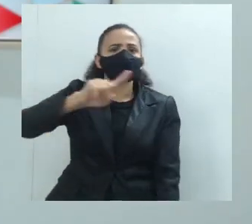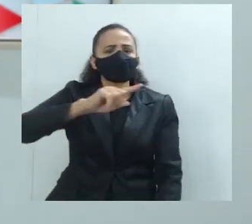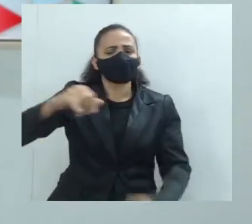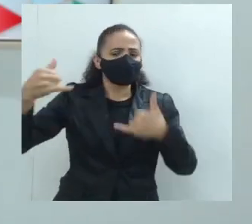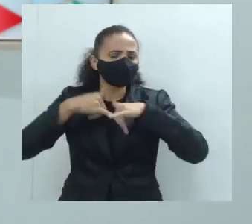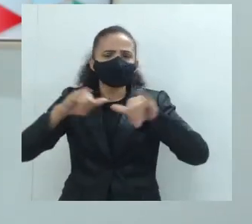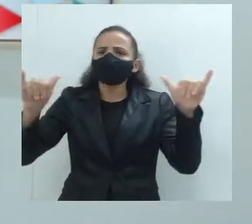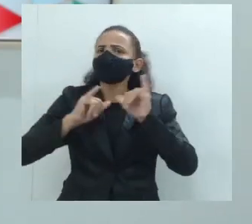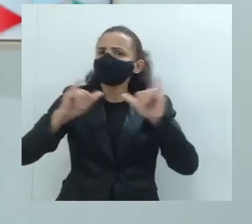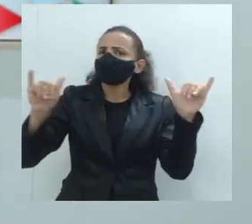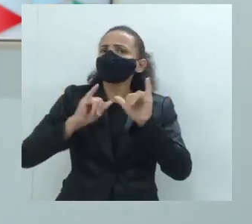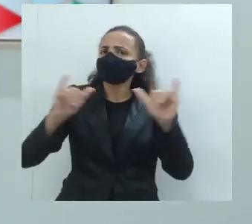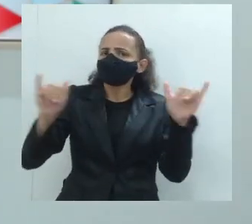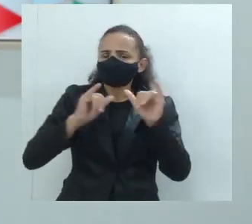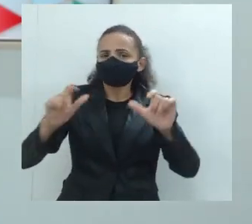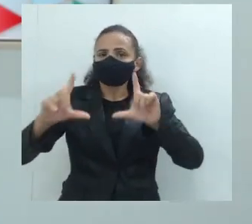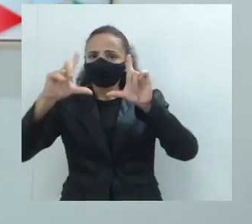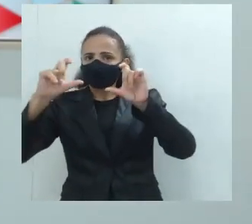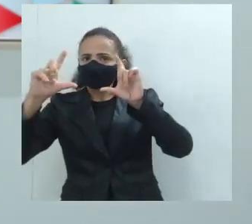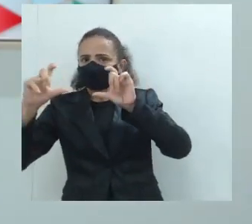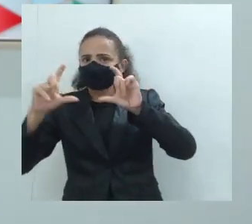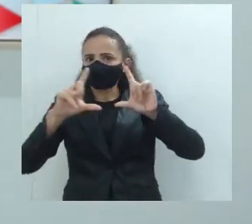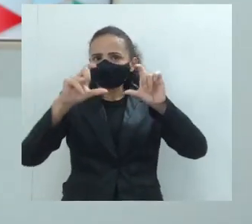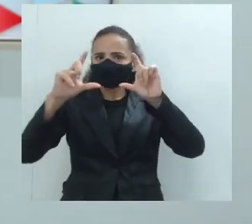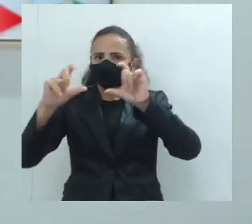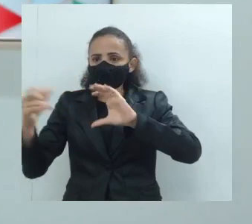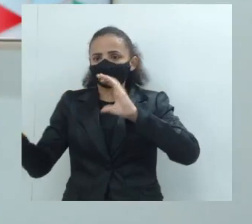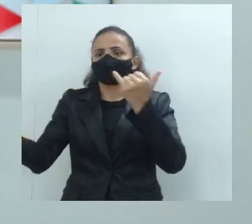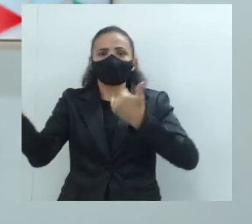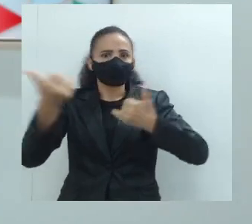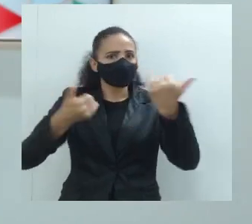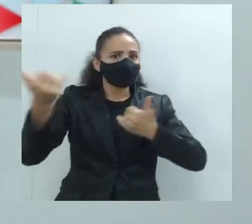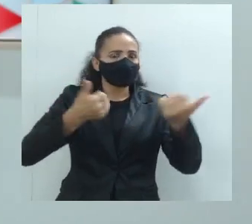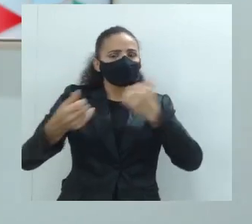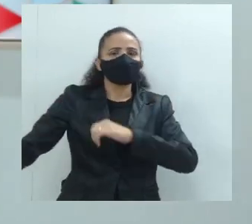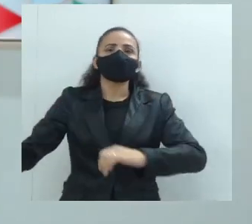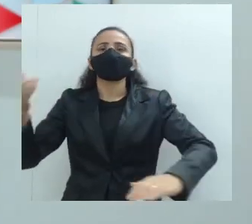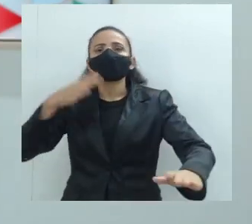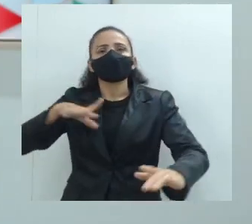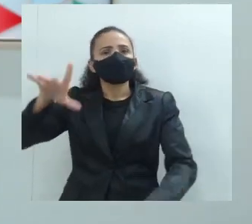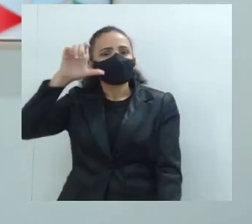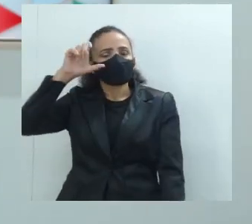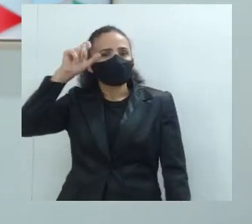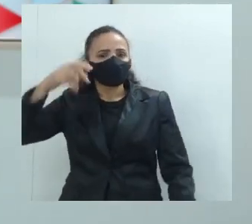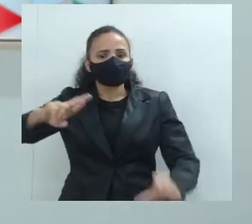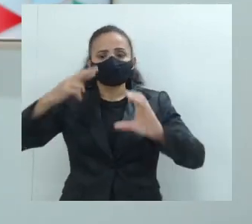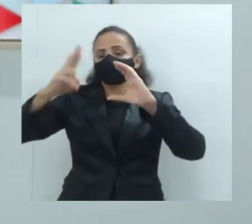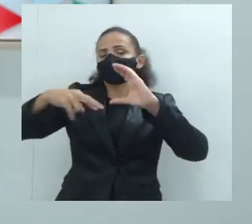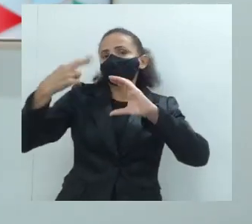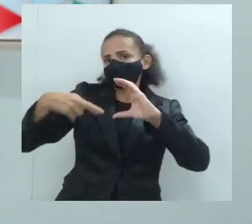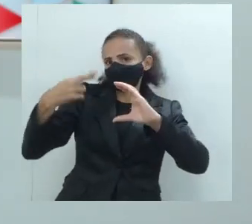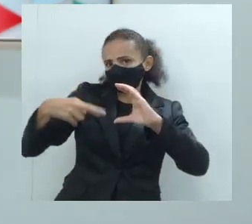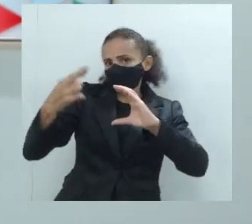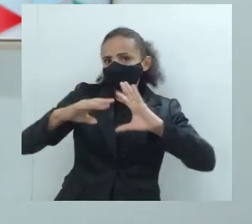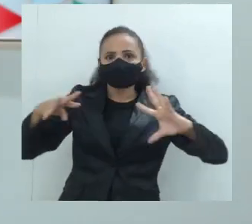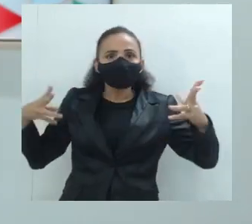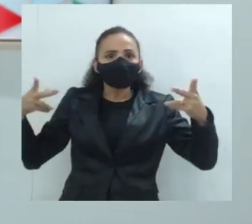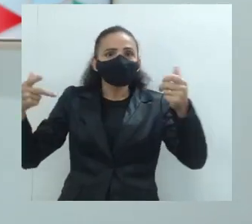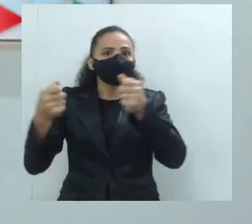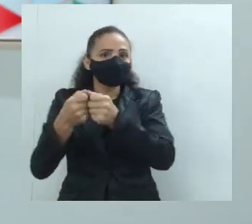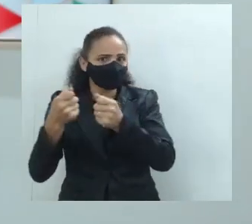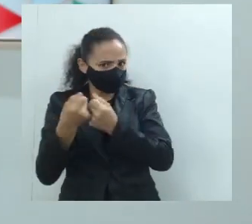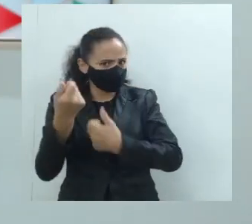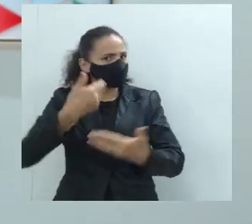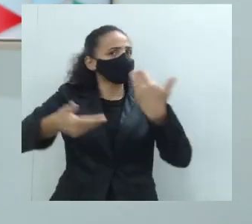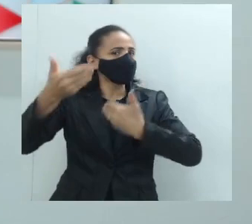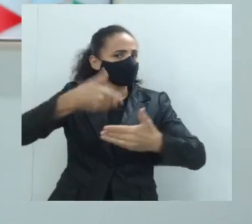divulgue, tire uma foto, faça um print, mande para a gente no Instagram, Robertão da Transmissão, tudo junto sem acento,